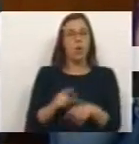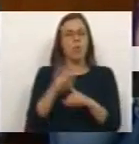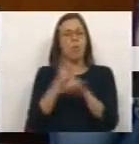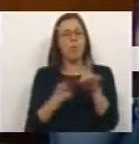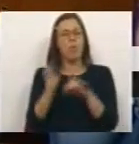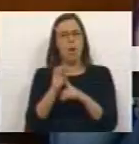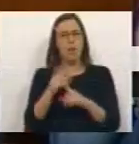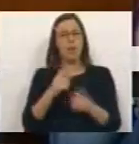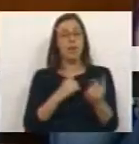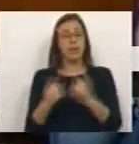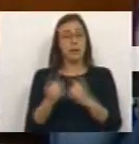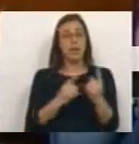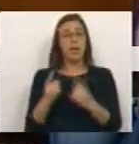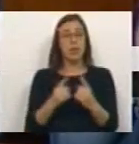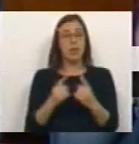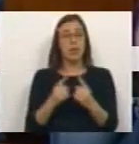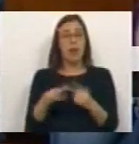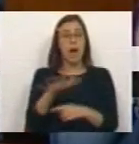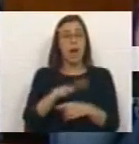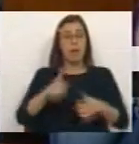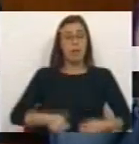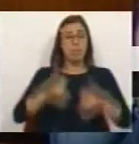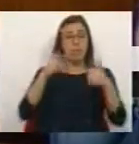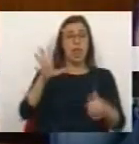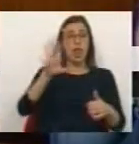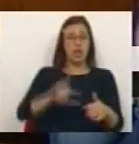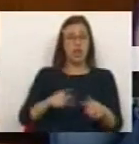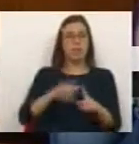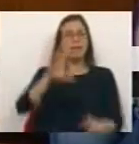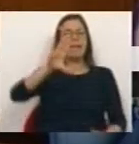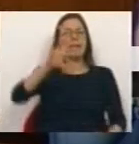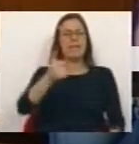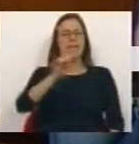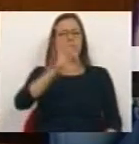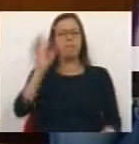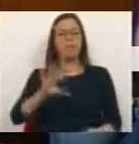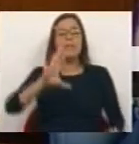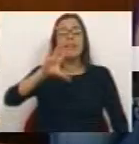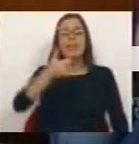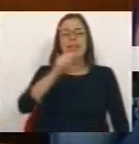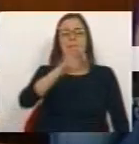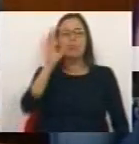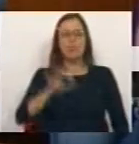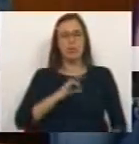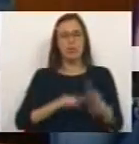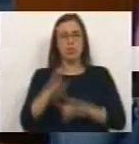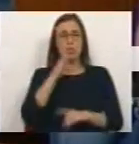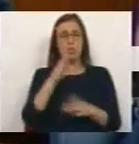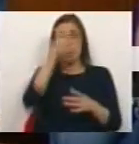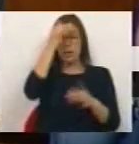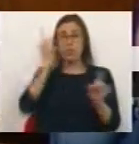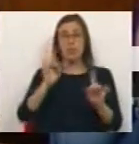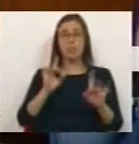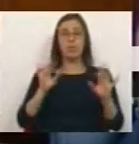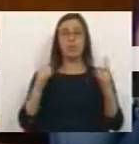um aumento dos transportes na área metropolitana de Lisboa de 15%. 15%, Sr. Deputado, para que não se